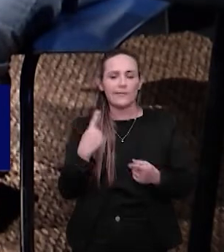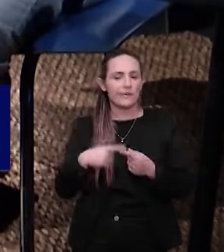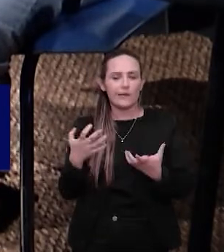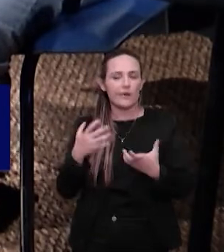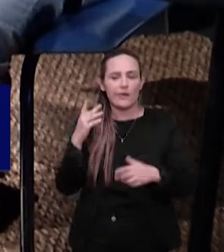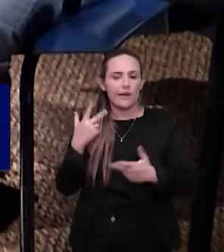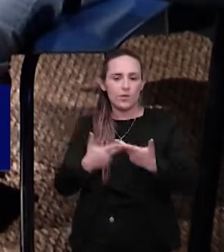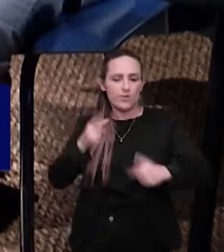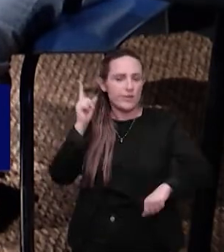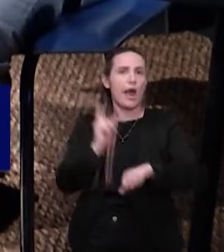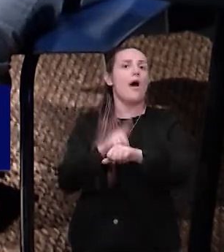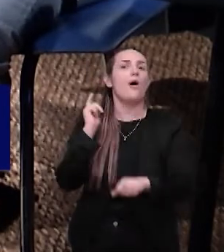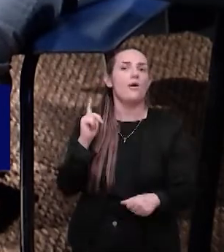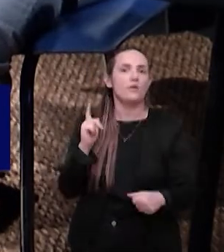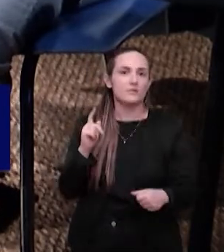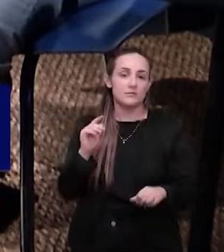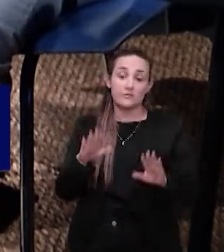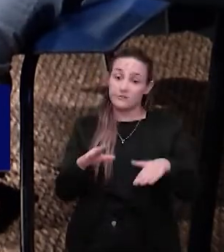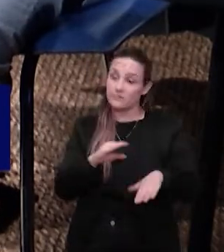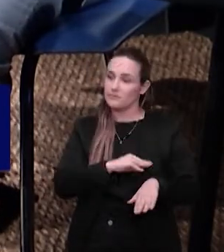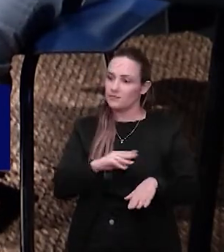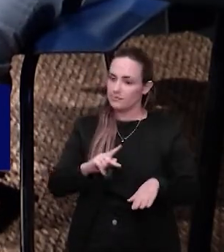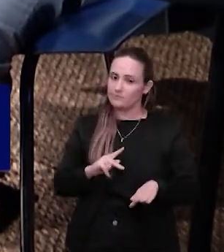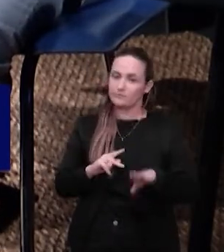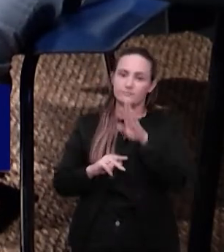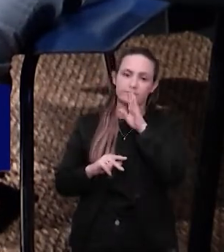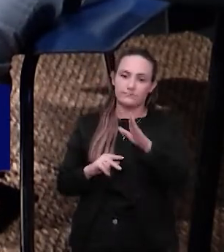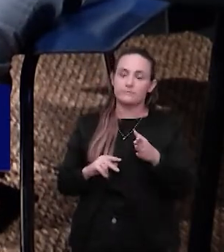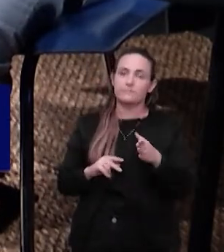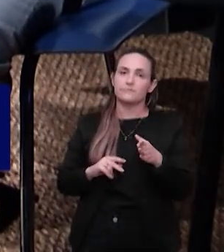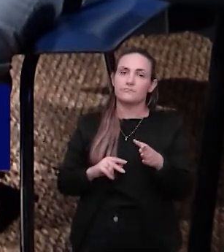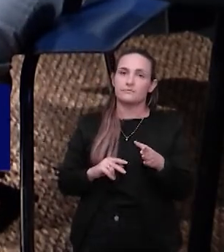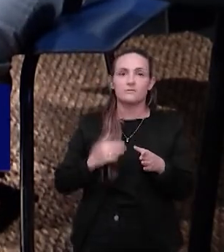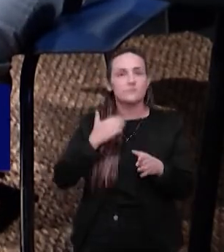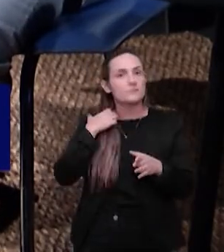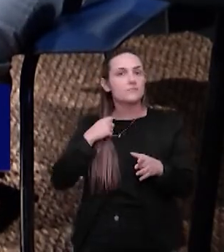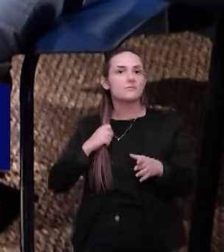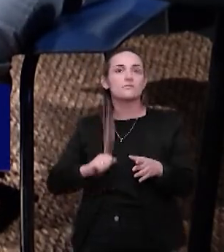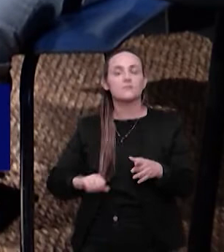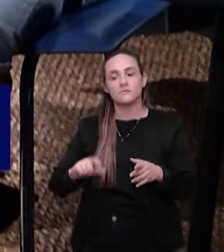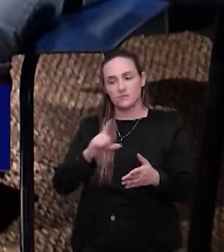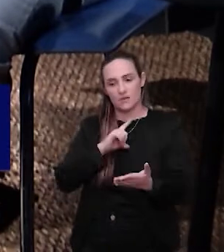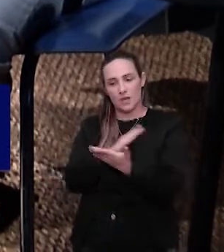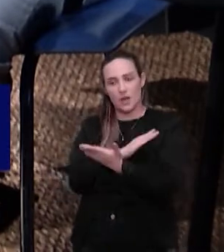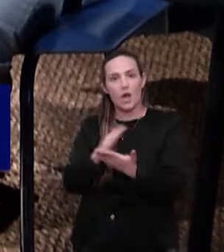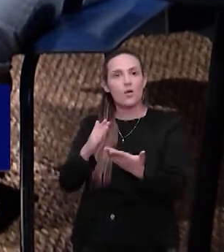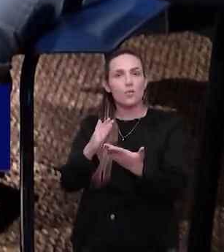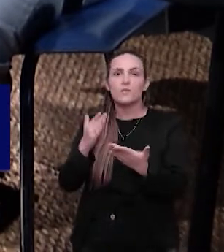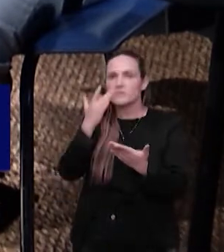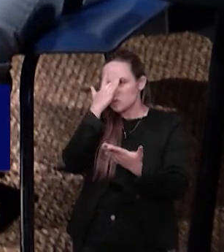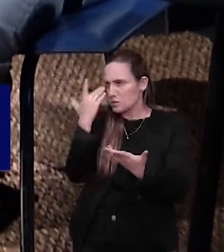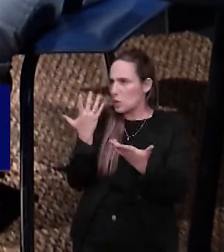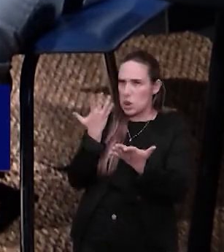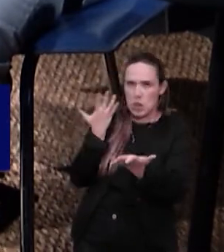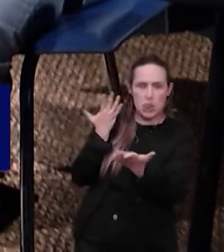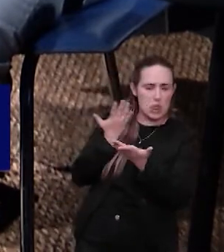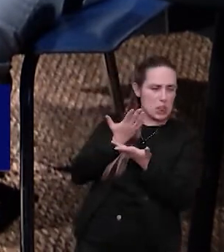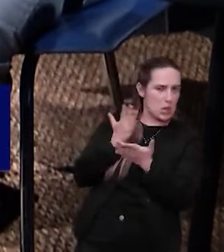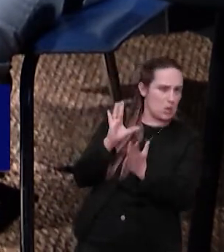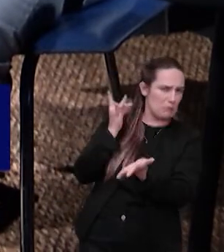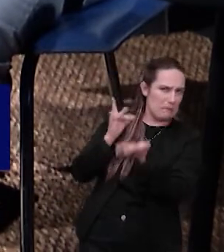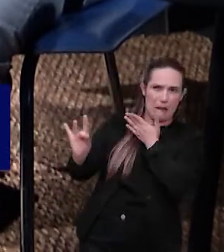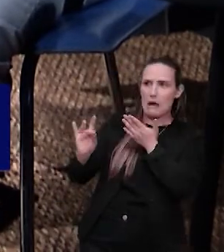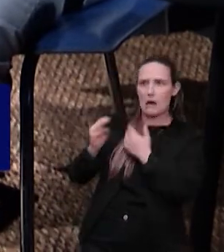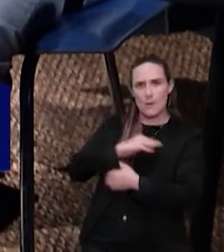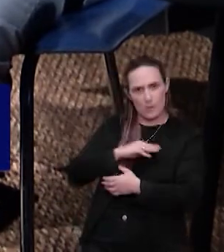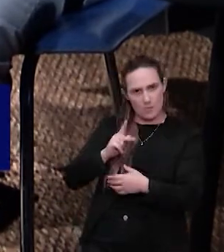muito imediatista, né? E o MP às vezes fica até impopular, dependendo do lugar, tem lugar que o promotor chega a ser ameaçado, o pessoal fica... E